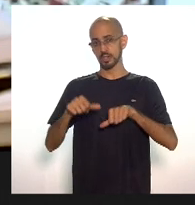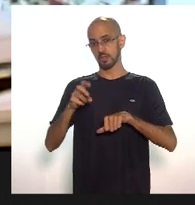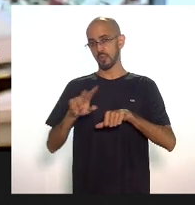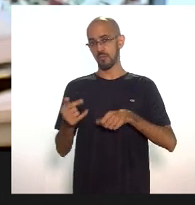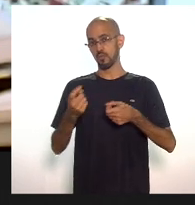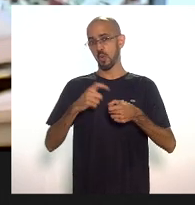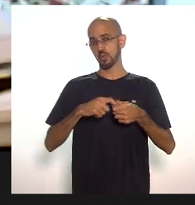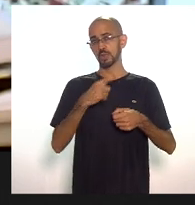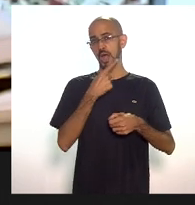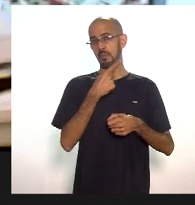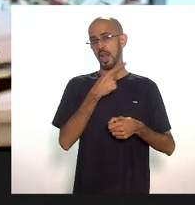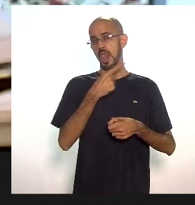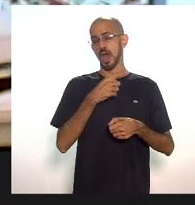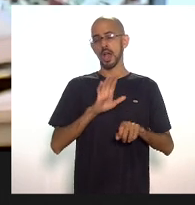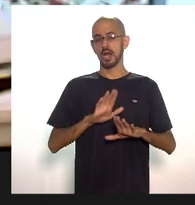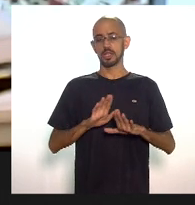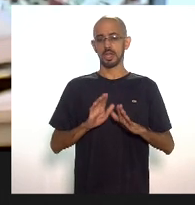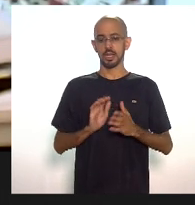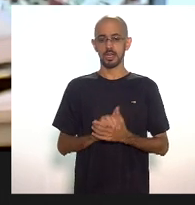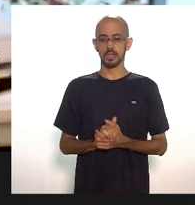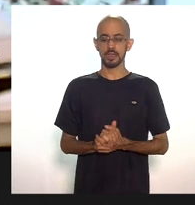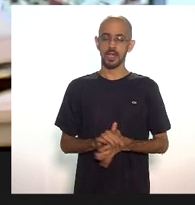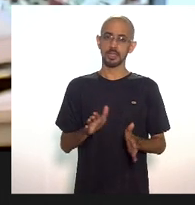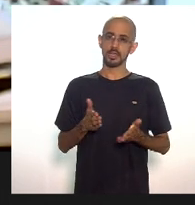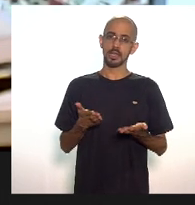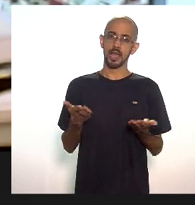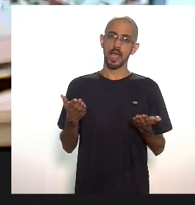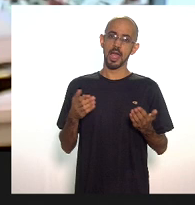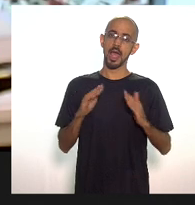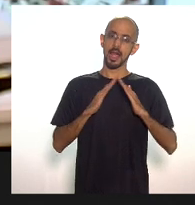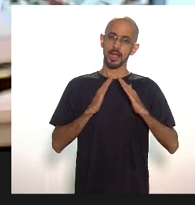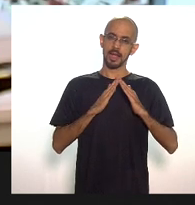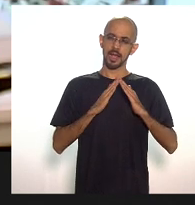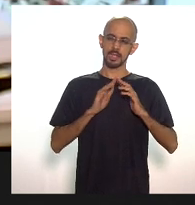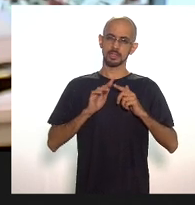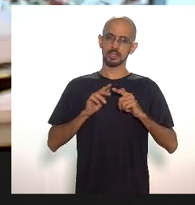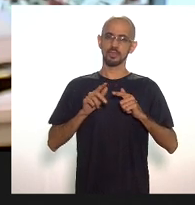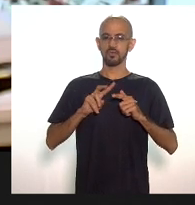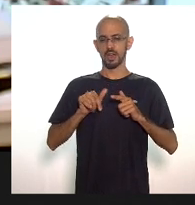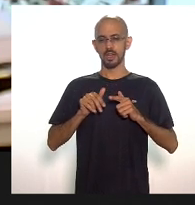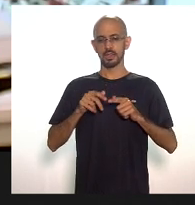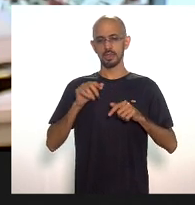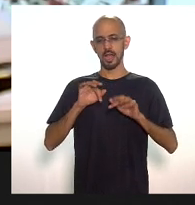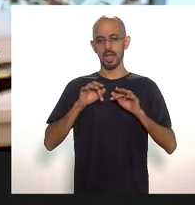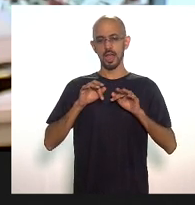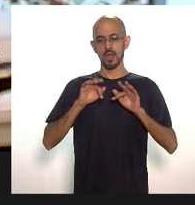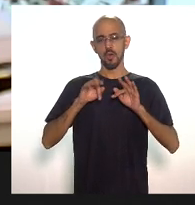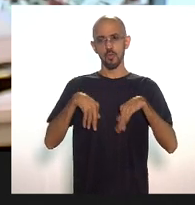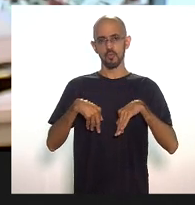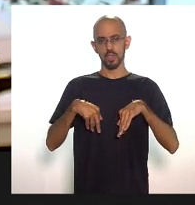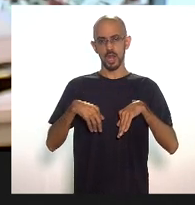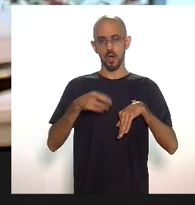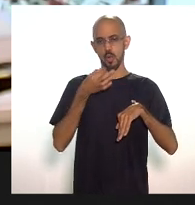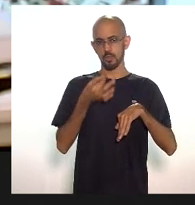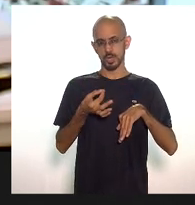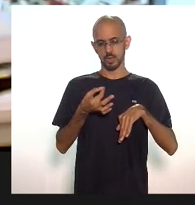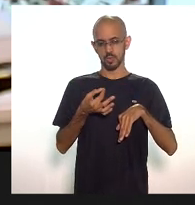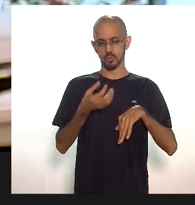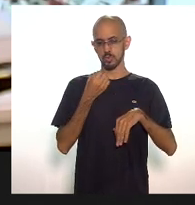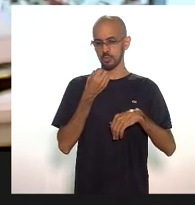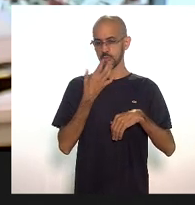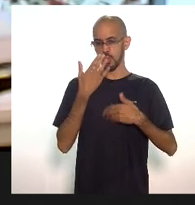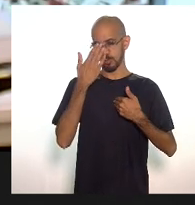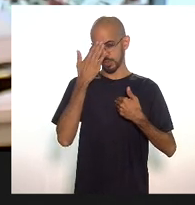lá, onde a Casa Revisora vai dar a palavra final. Muito obrigado e foi muito bom ter te